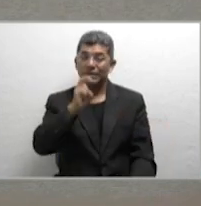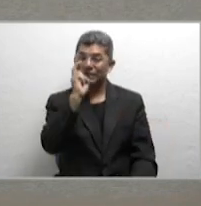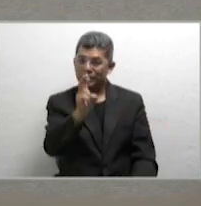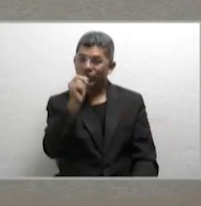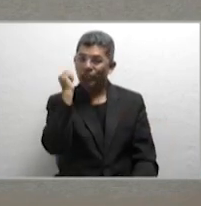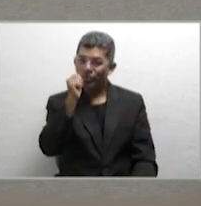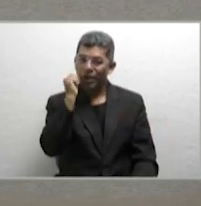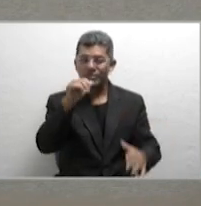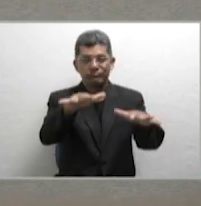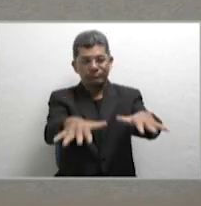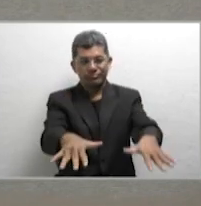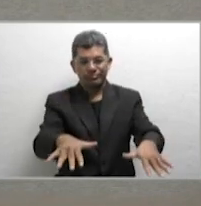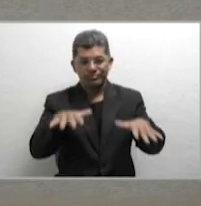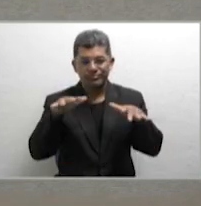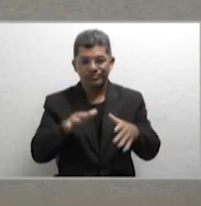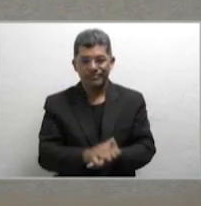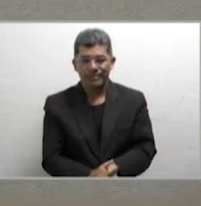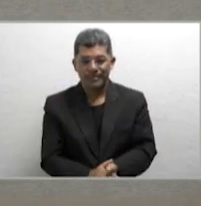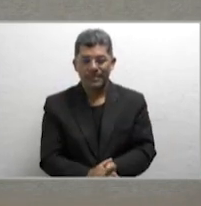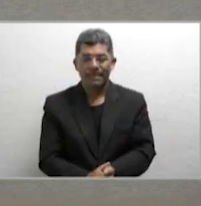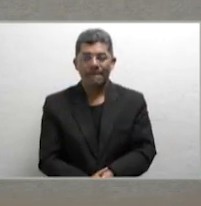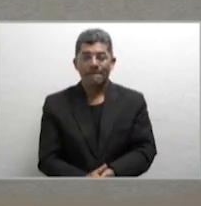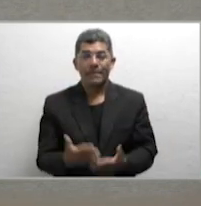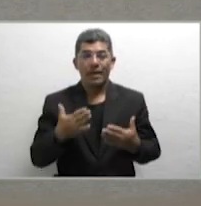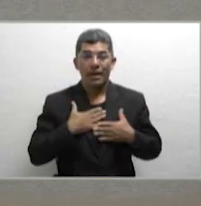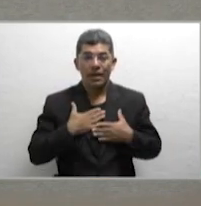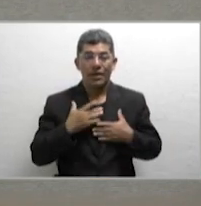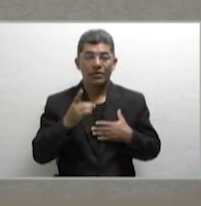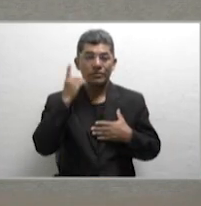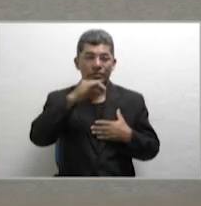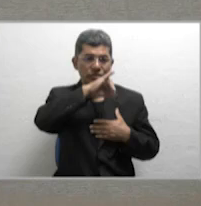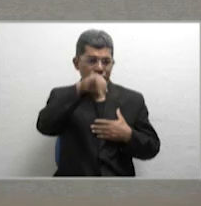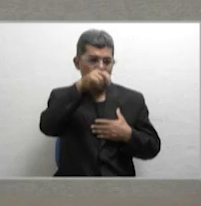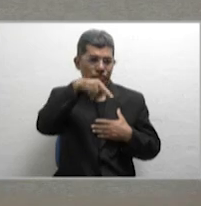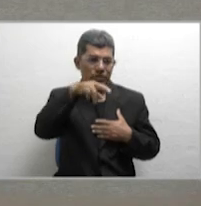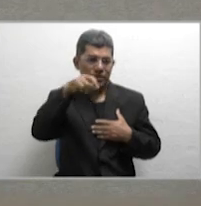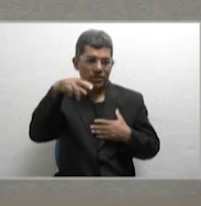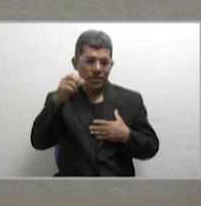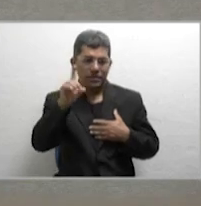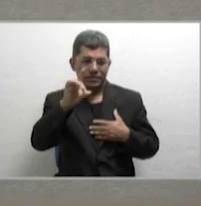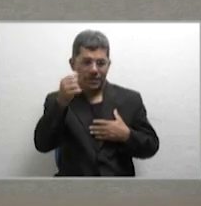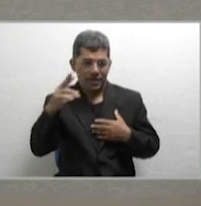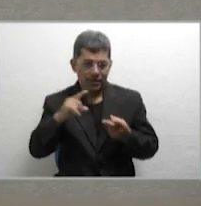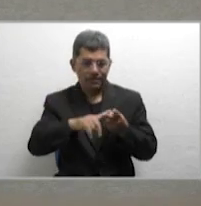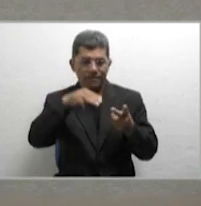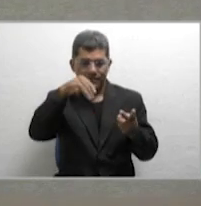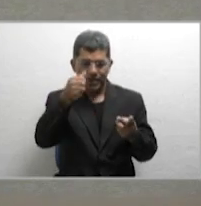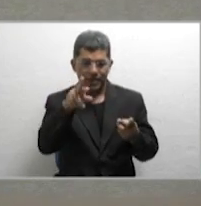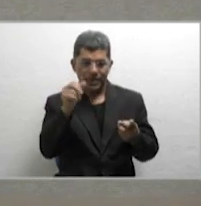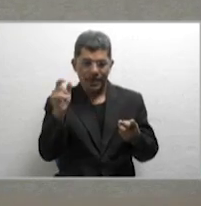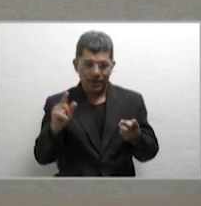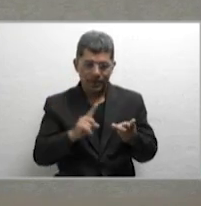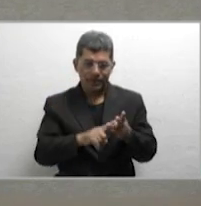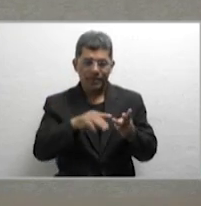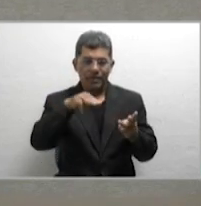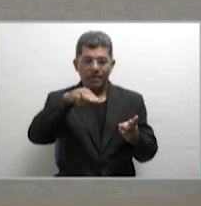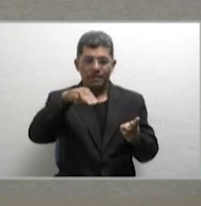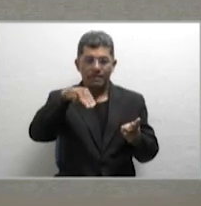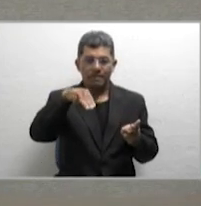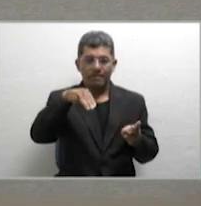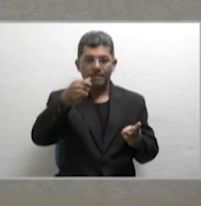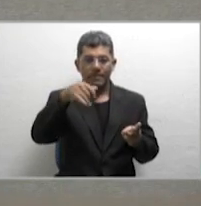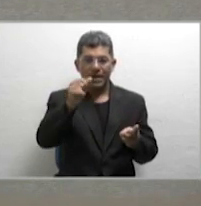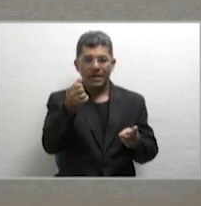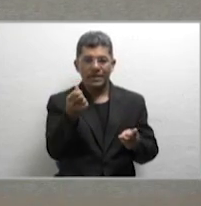no plenário. Eu, a deputada Joana Dark, a deputada Mayra, a deputada Maiara,